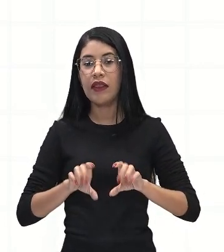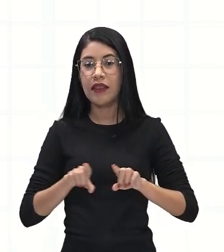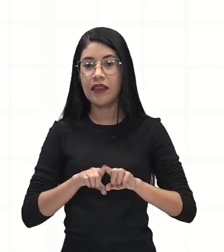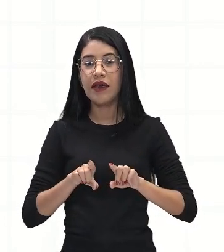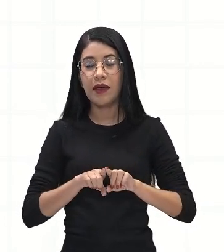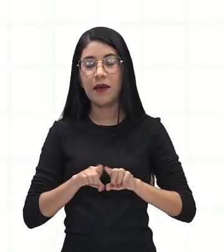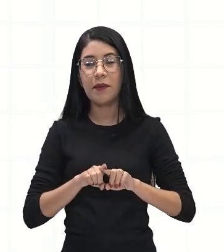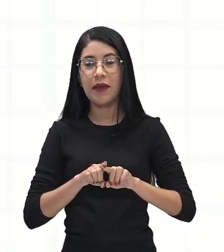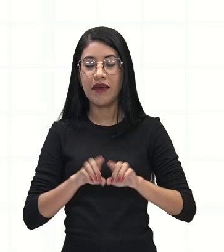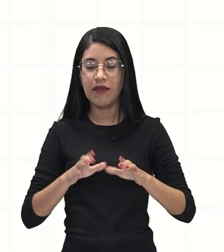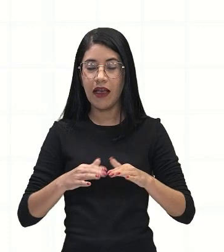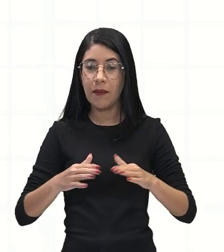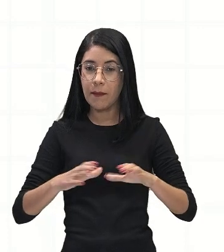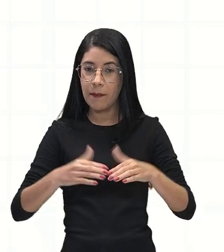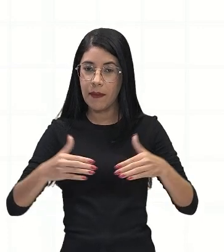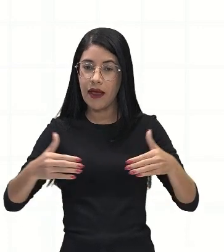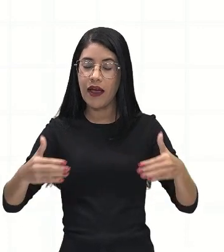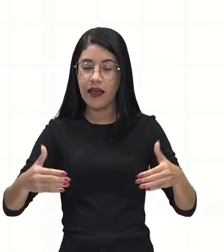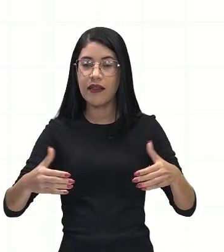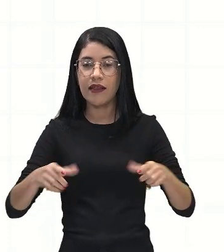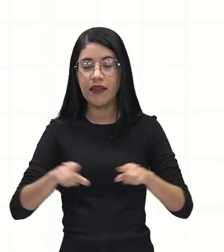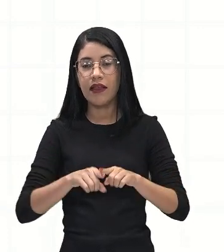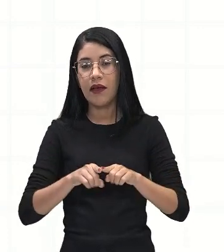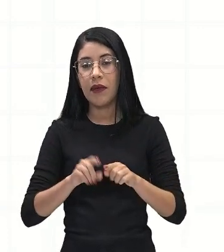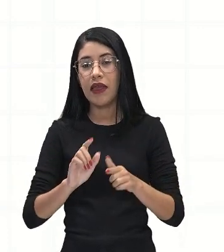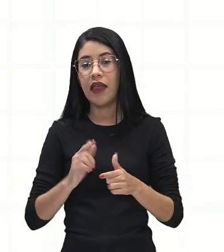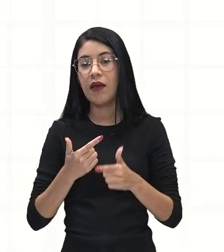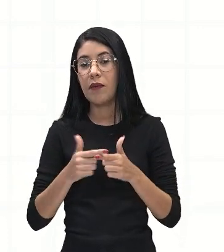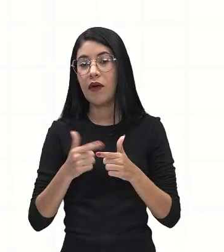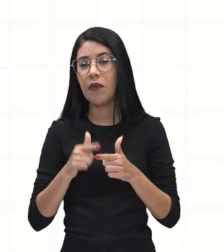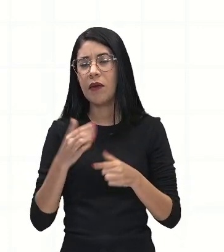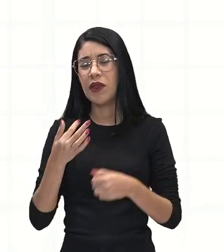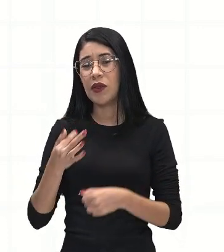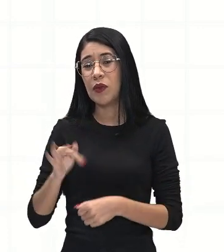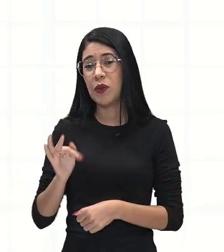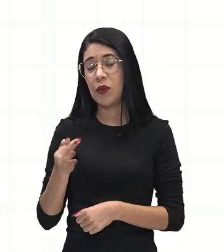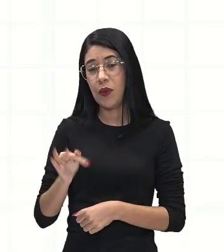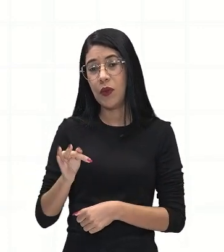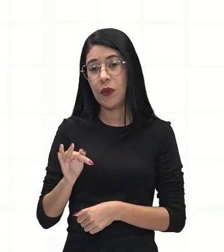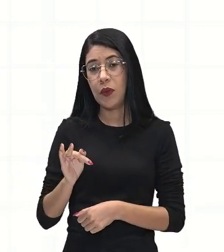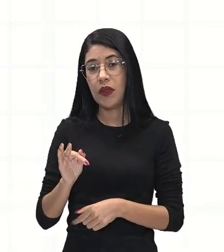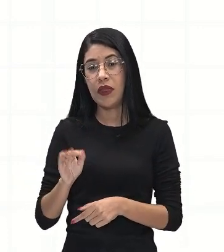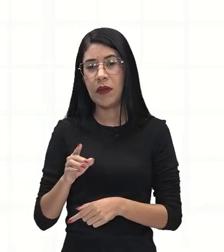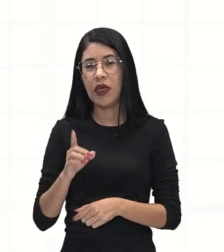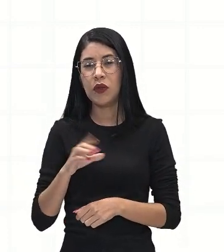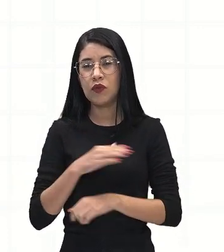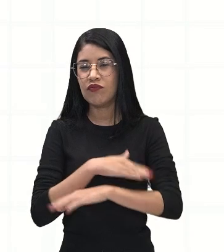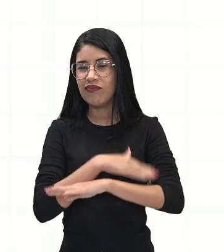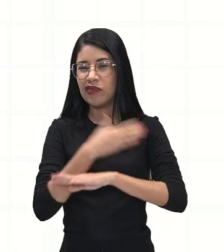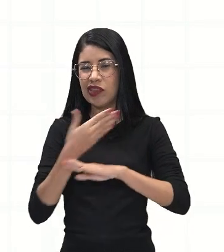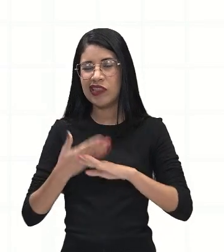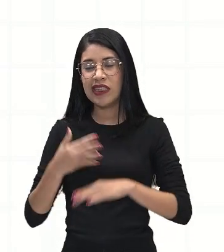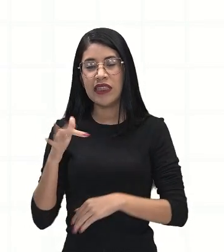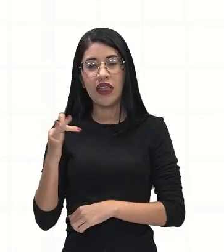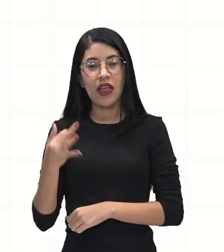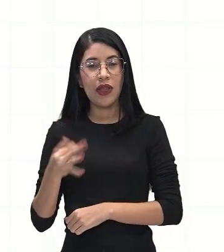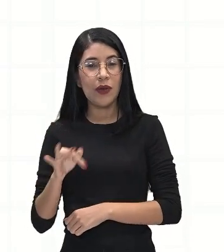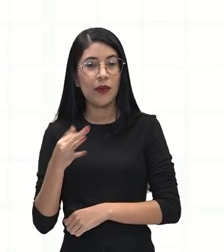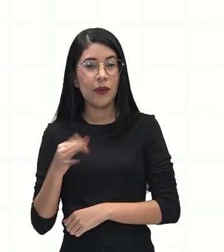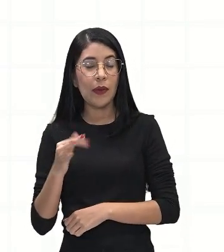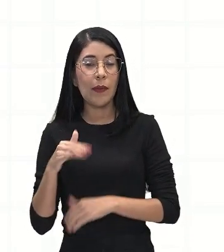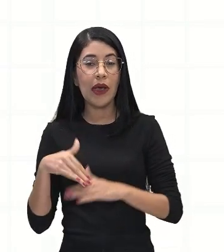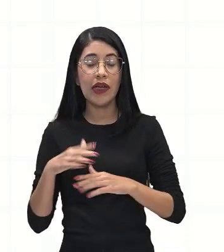mais acentuado, que pode provocar ali dores durante o dia, por exemplo, ok? Porque está